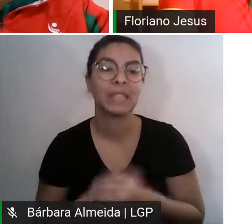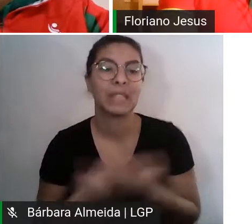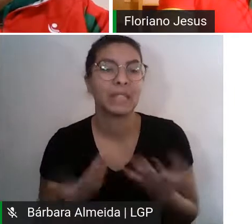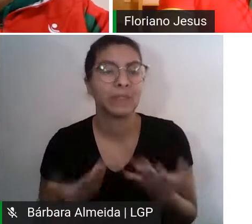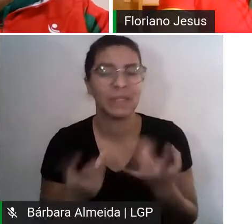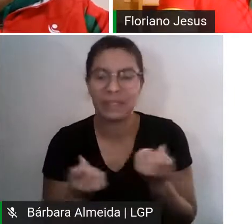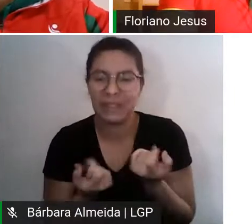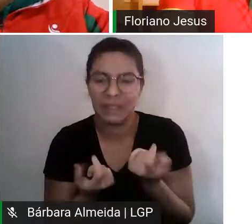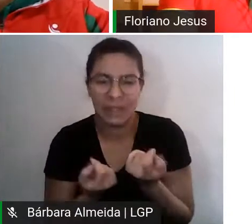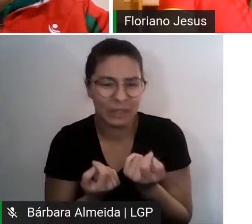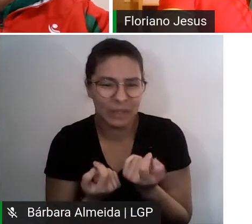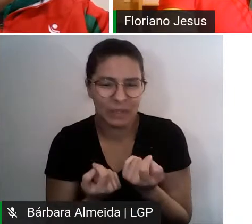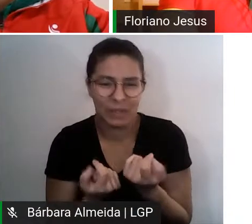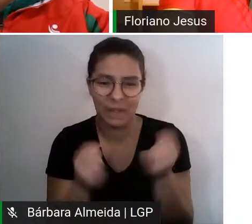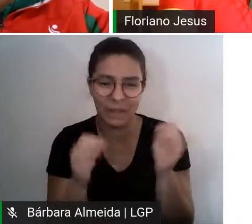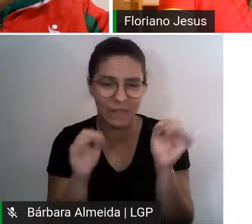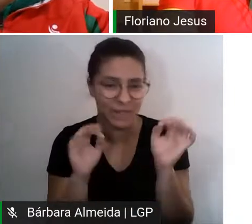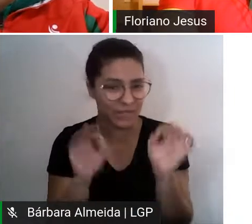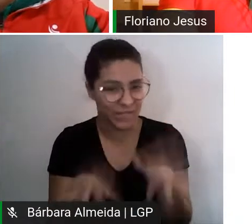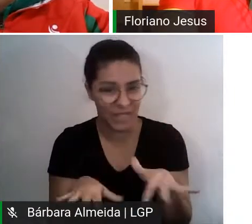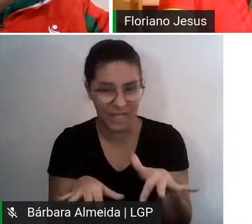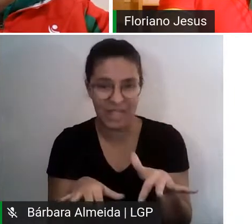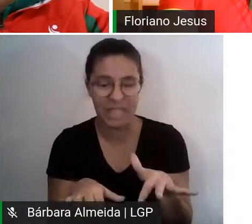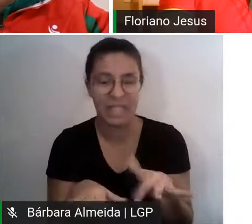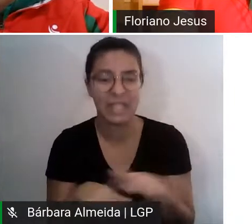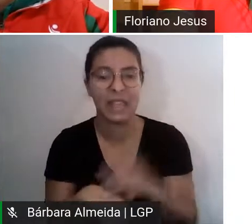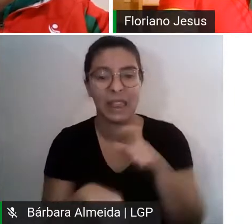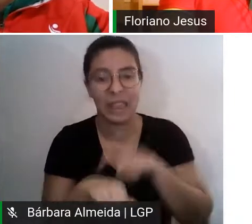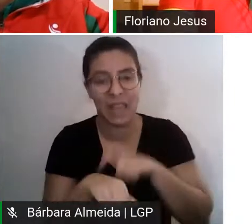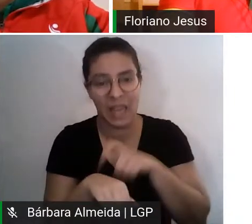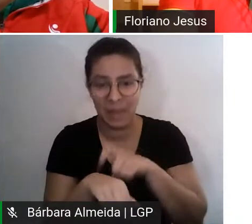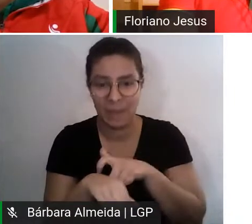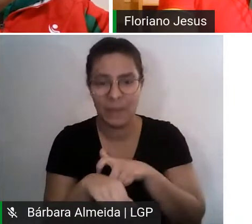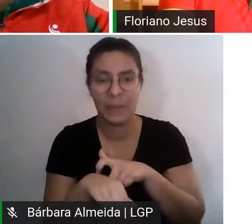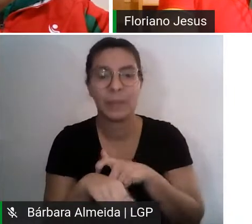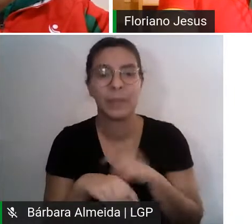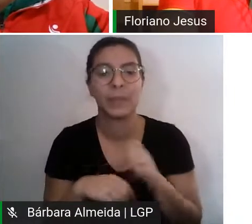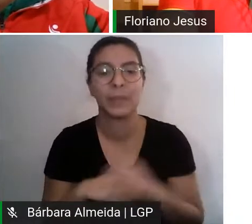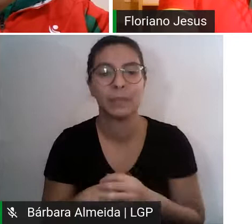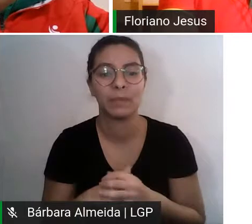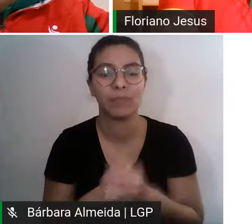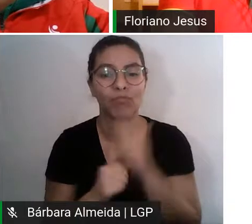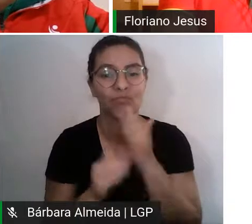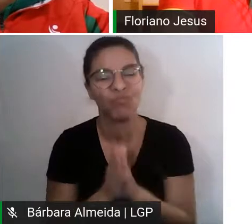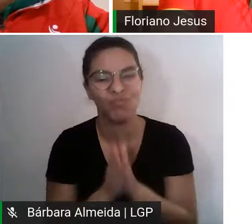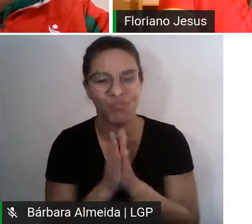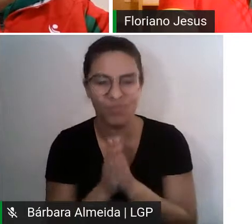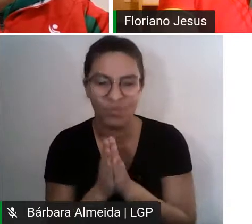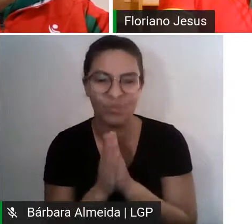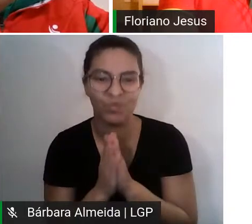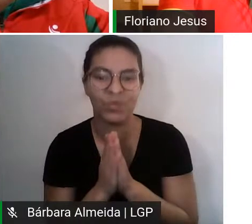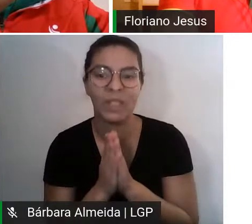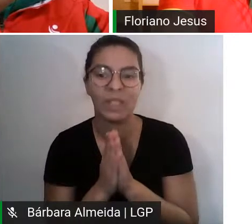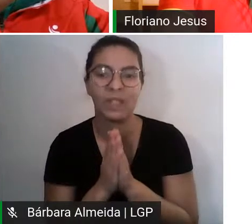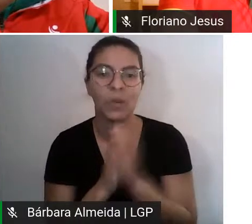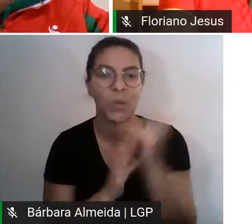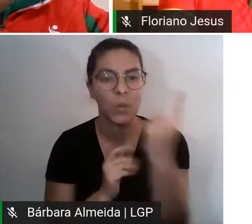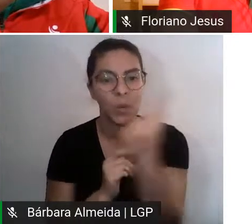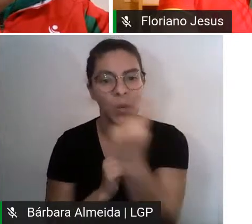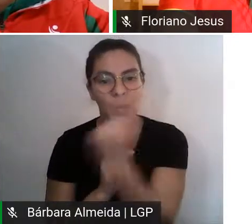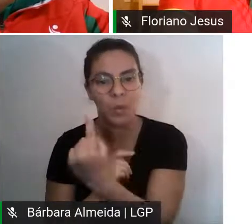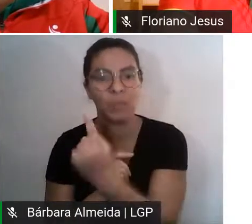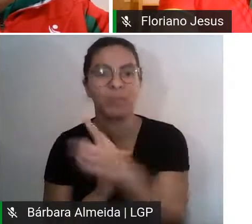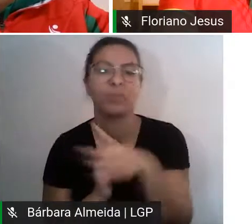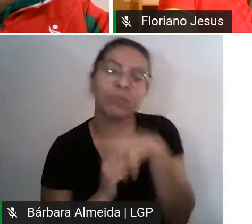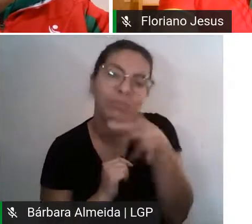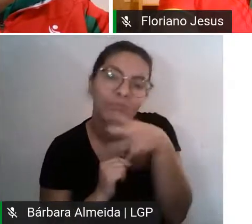mesmo no fim do nosso tempo, pedia a cada um de vós agora para nos deixarem